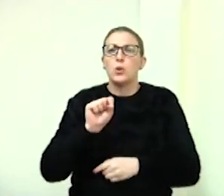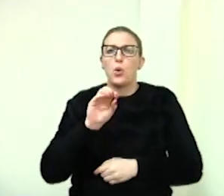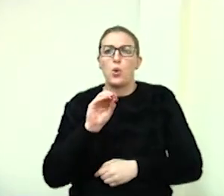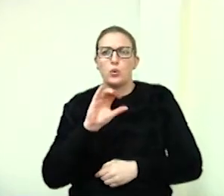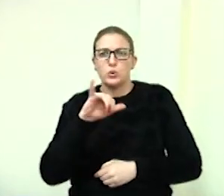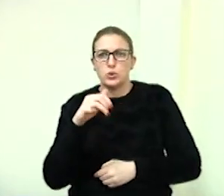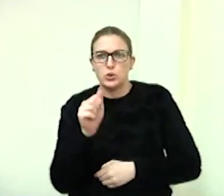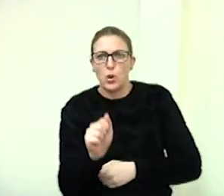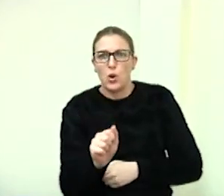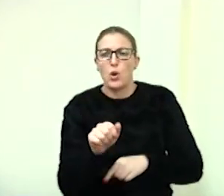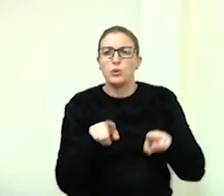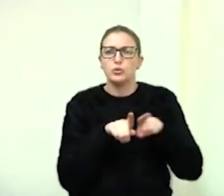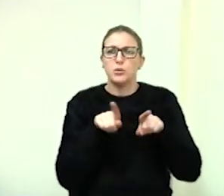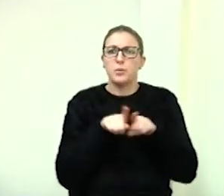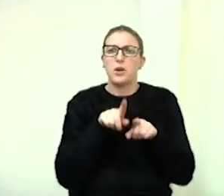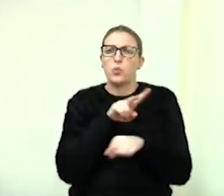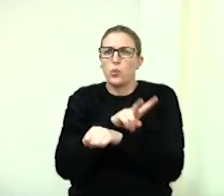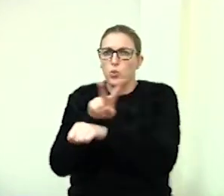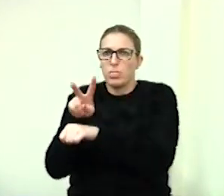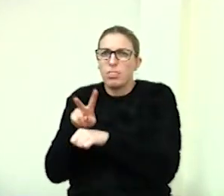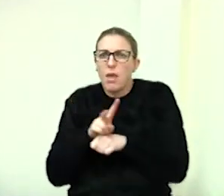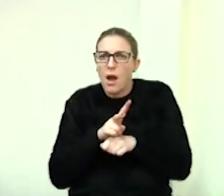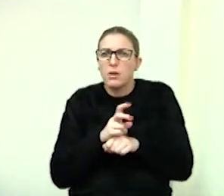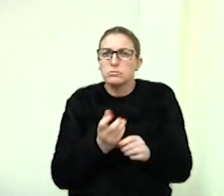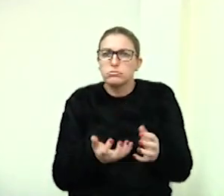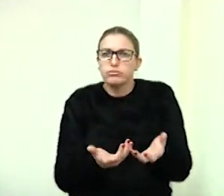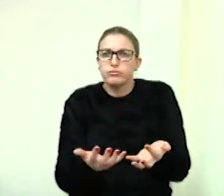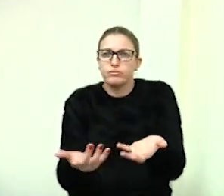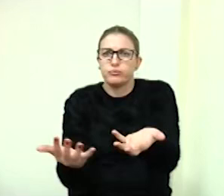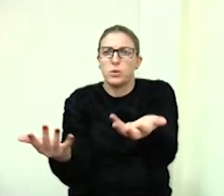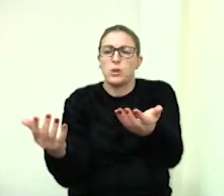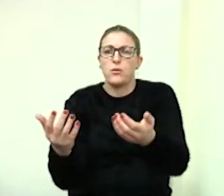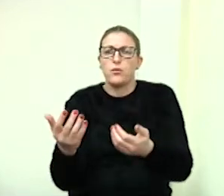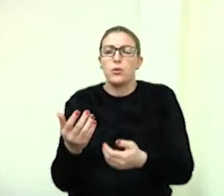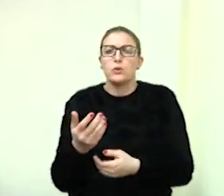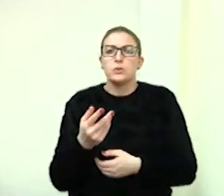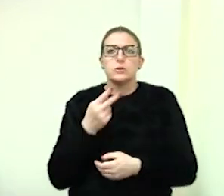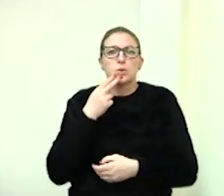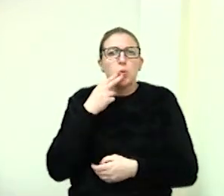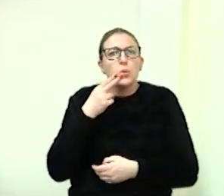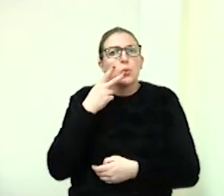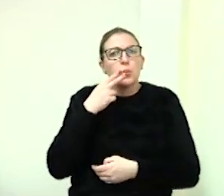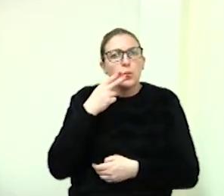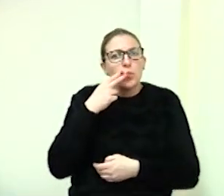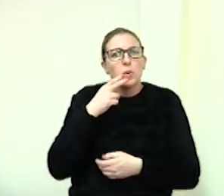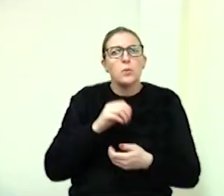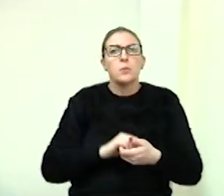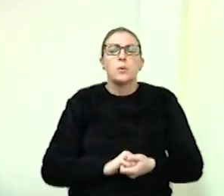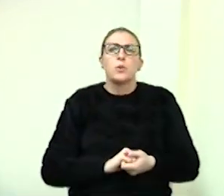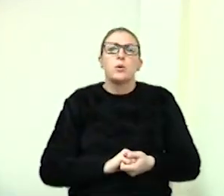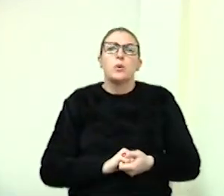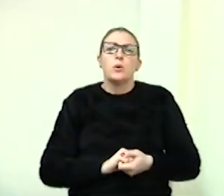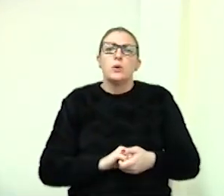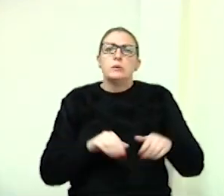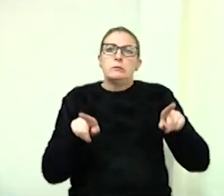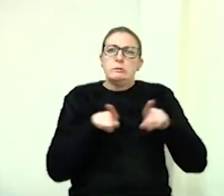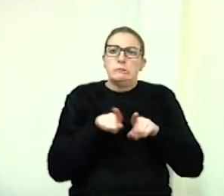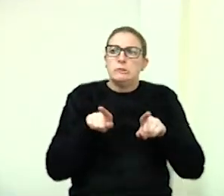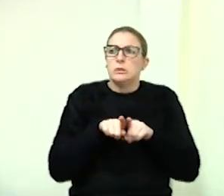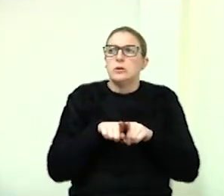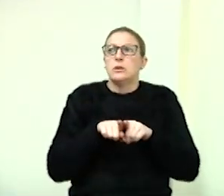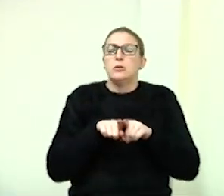monitoramento de lavouras de fumo voltadas para exportação em relação às pragas do mofo e outros problemas que possam